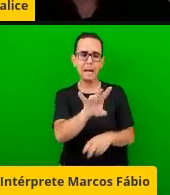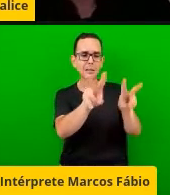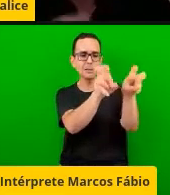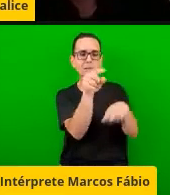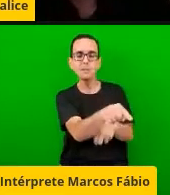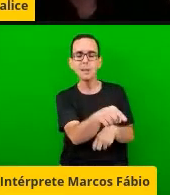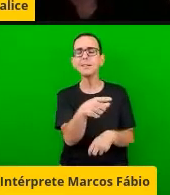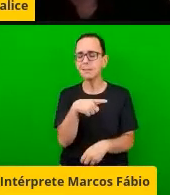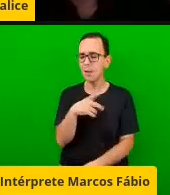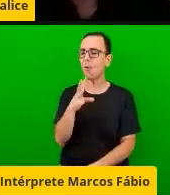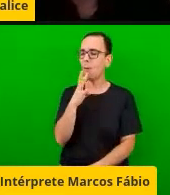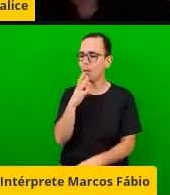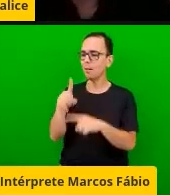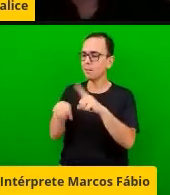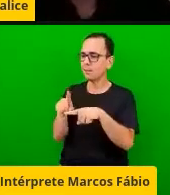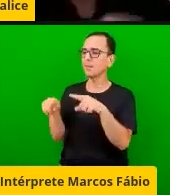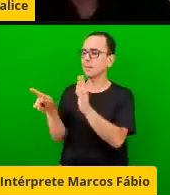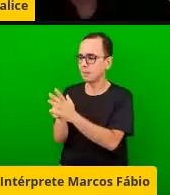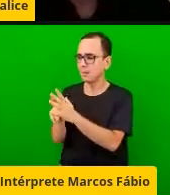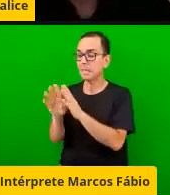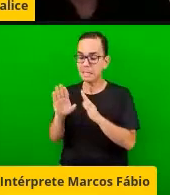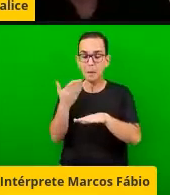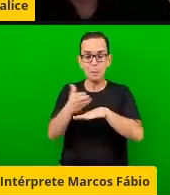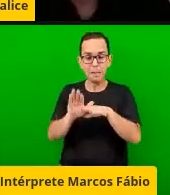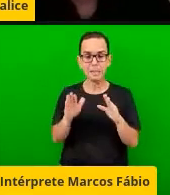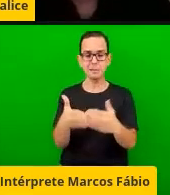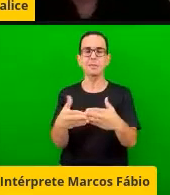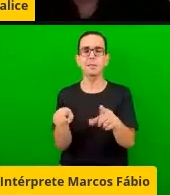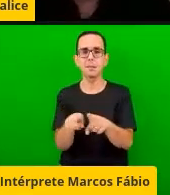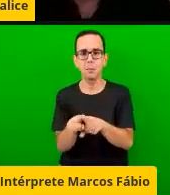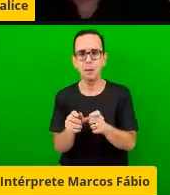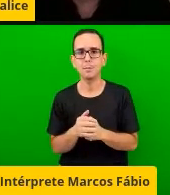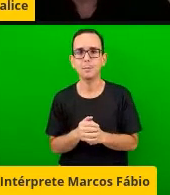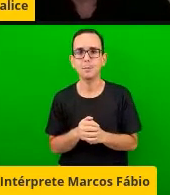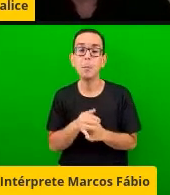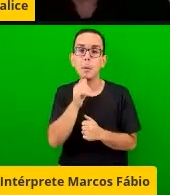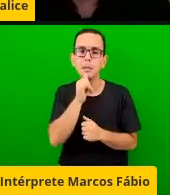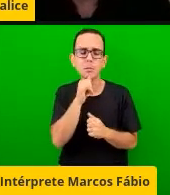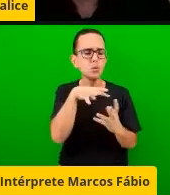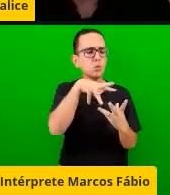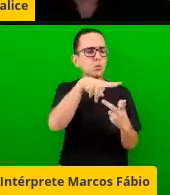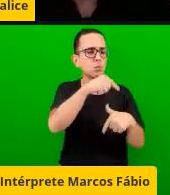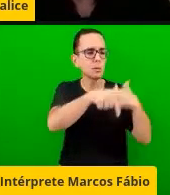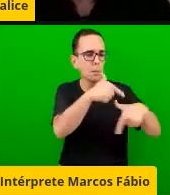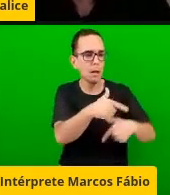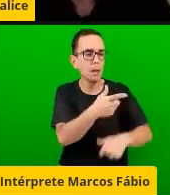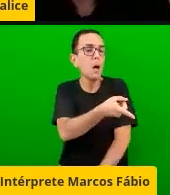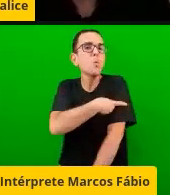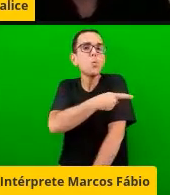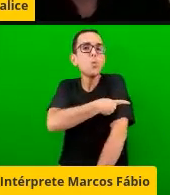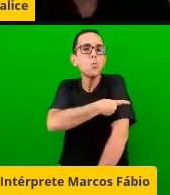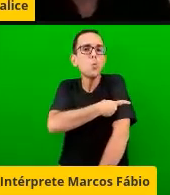de conhecimento que também vou ter habilidades específicas. Vamos pegar aí mundo do trabalho. Então, mundo do trabalho, lá para o 1º aninho, ele vai ter